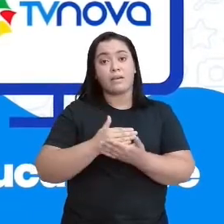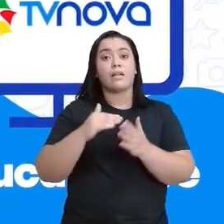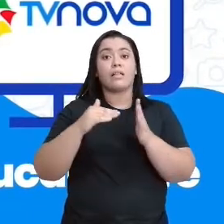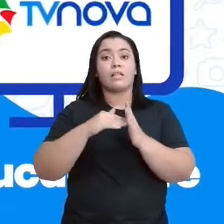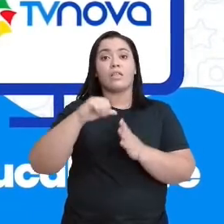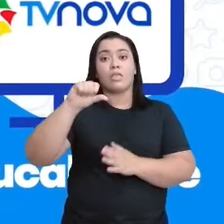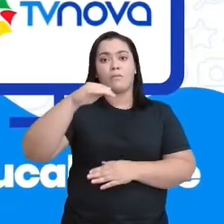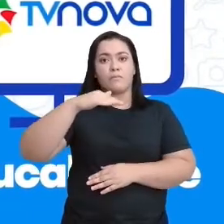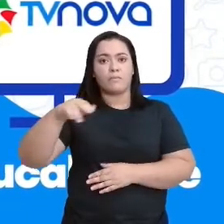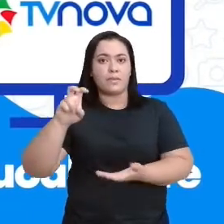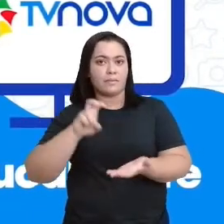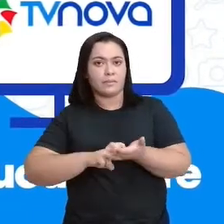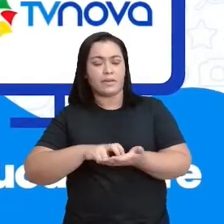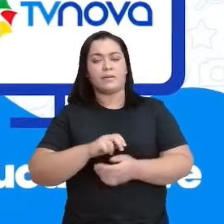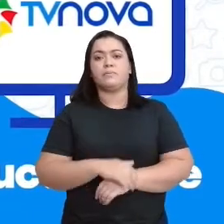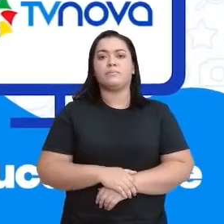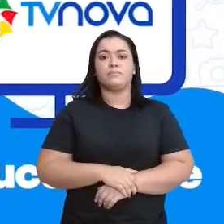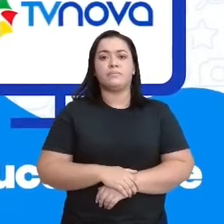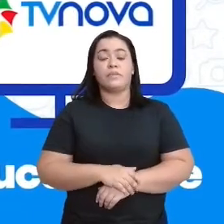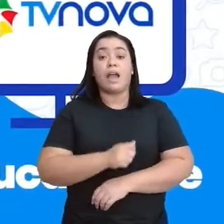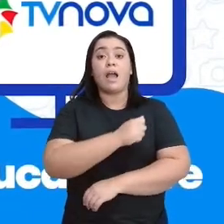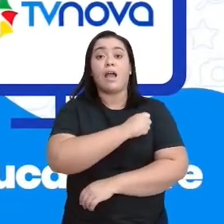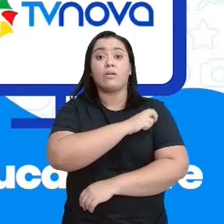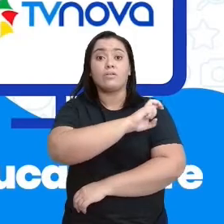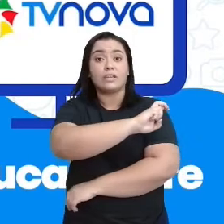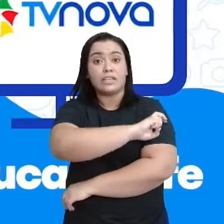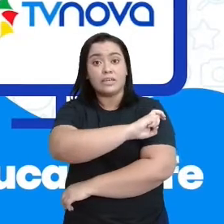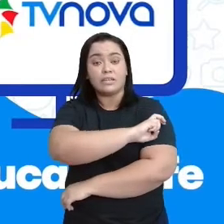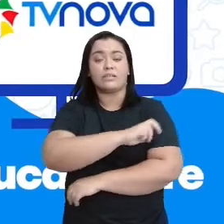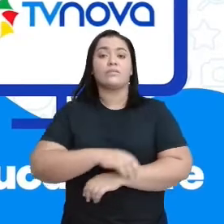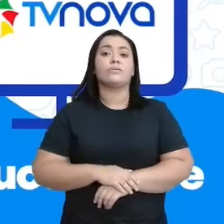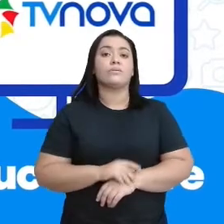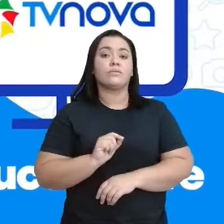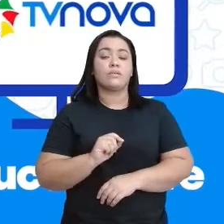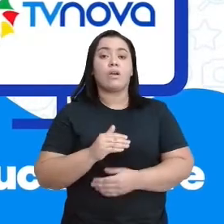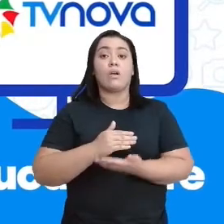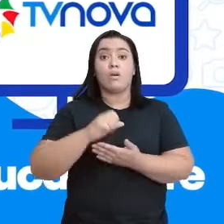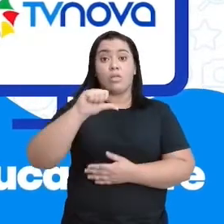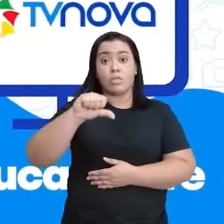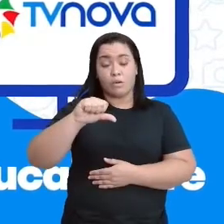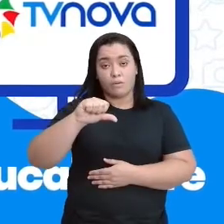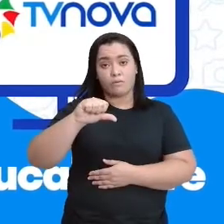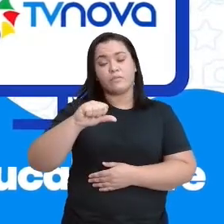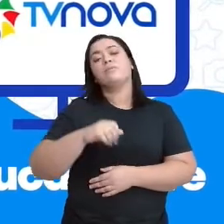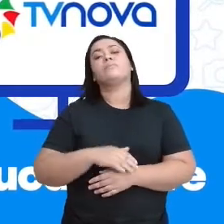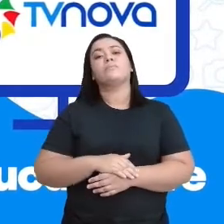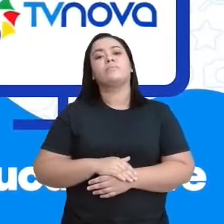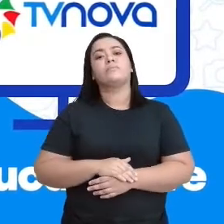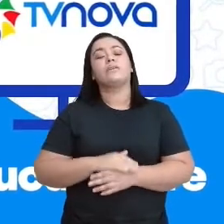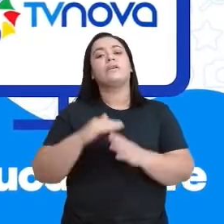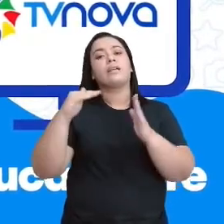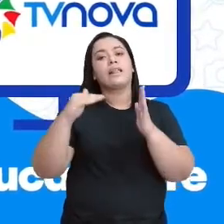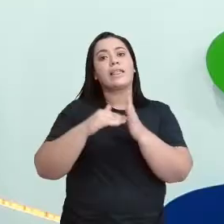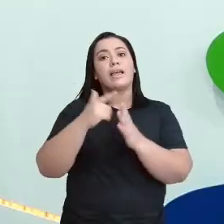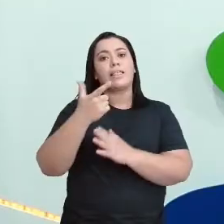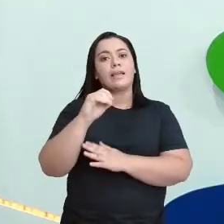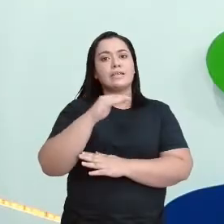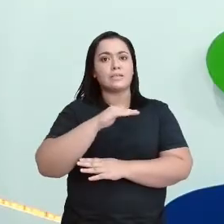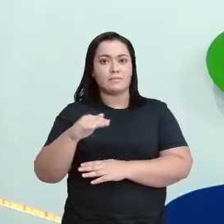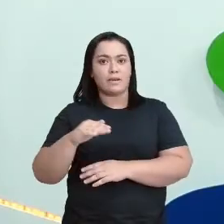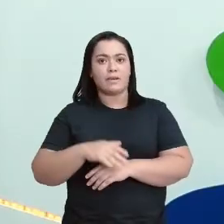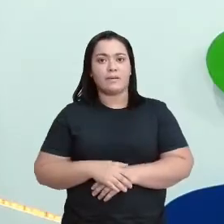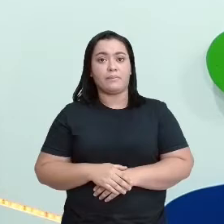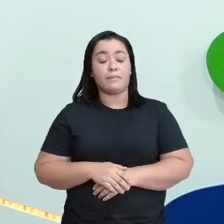da manhã. Para os estudantes do quinto ano, as aulas começam às 9h da manhã e seguem até às 10h30.